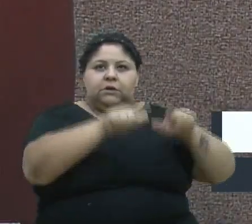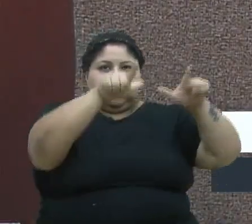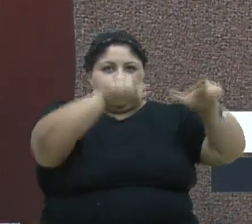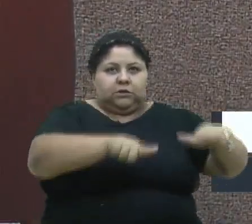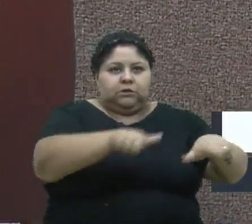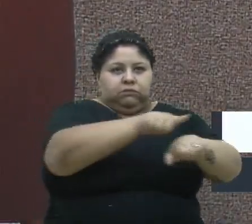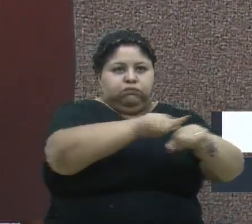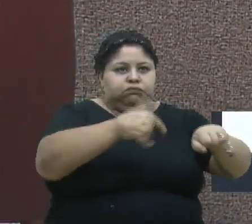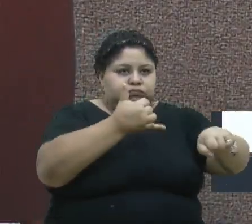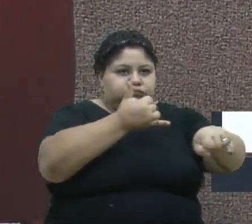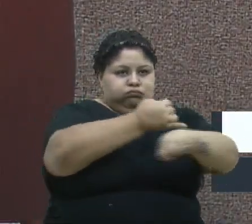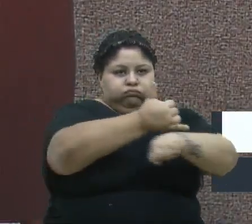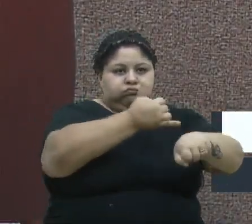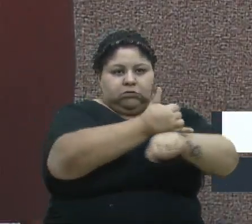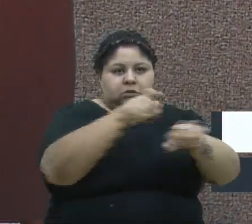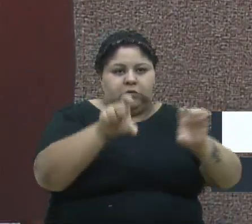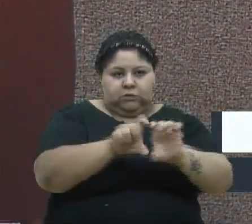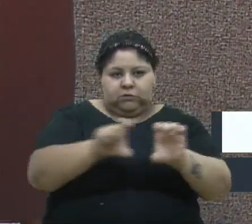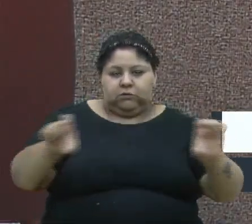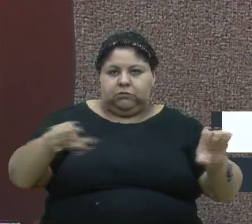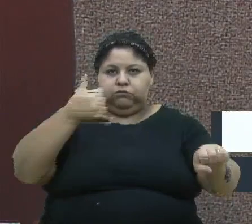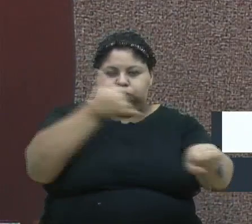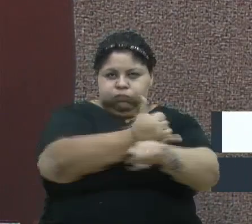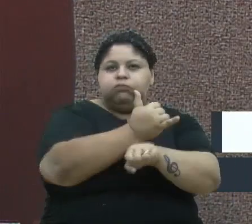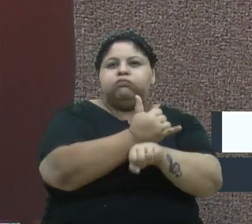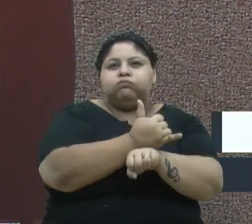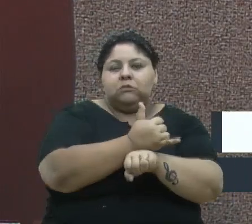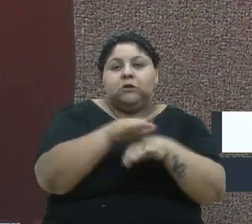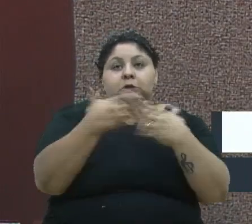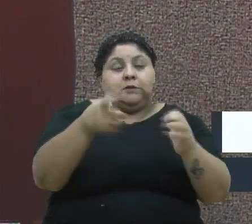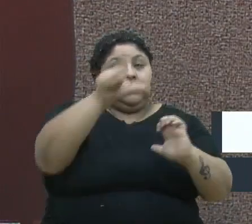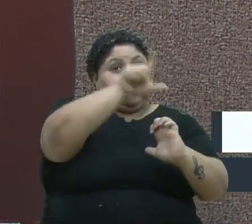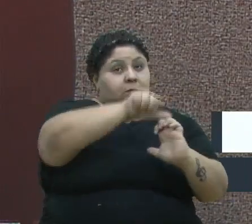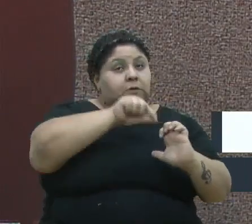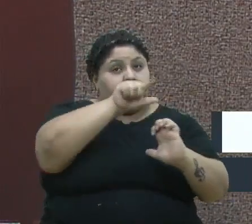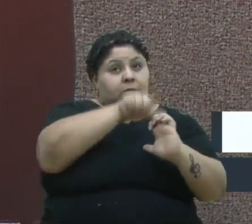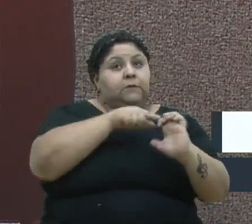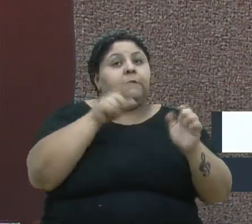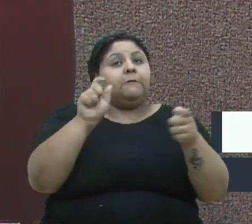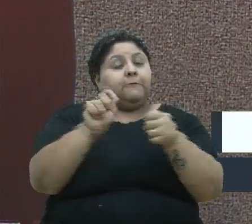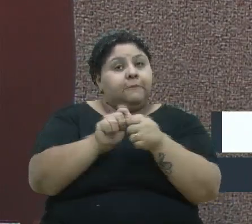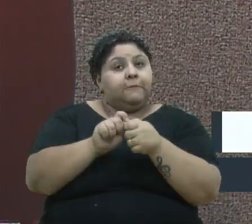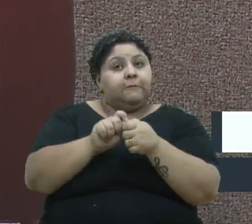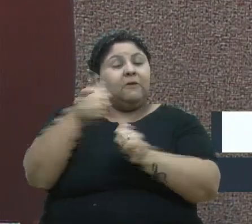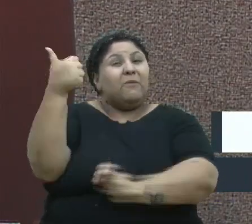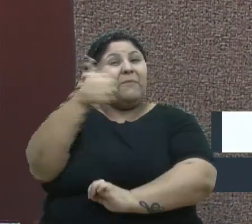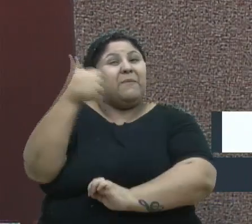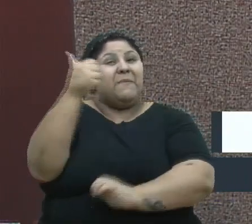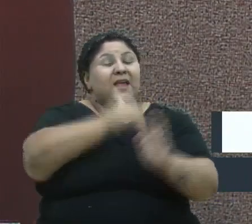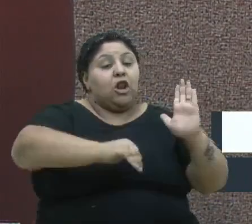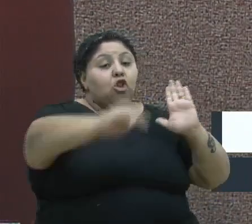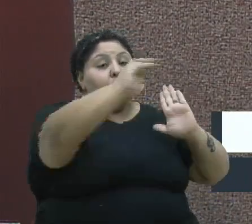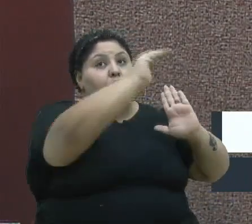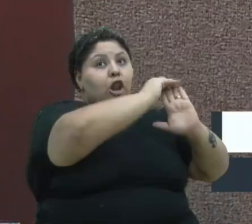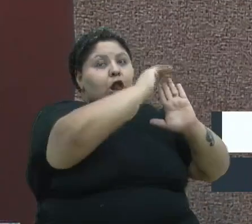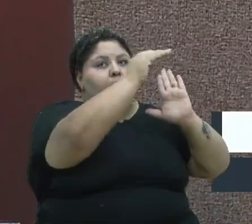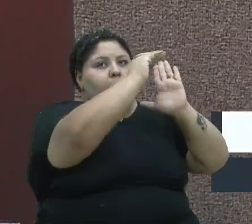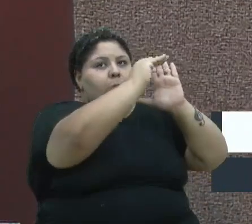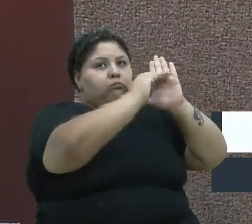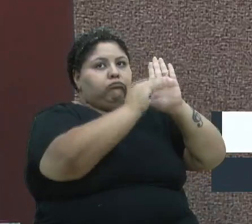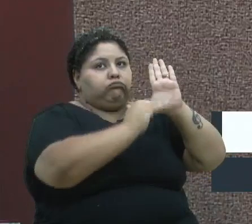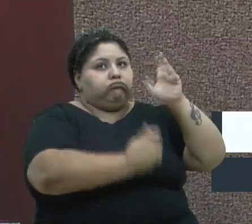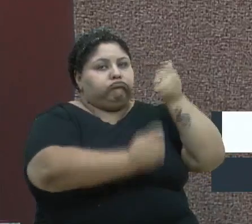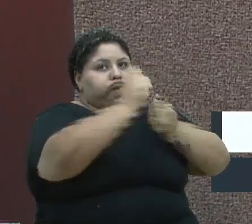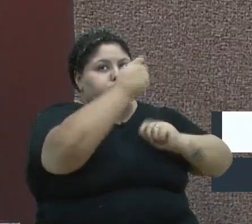aço inoxidável. Então, o empresário Tiago Fernando de Azevedo, ele ficou em primeiro lugar na categoria Indústria, no